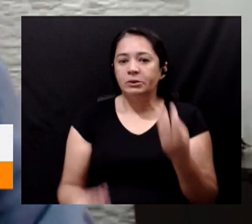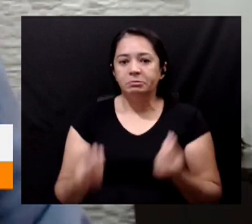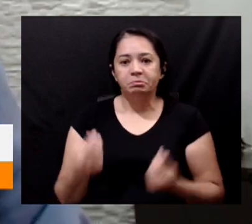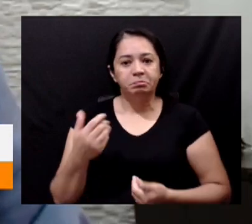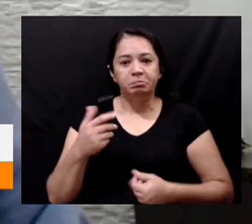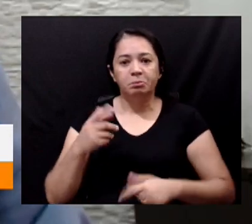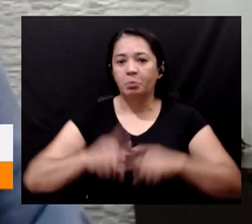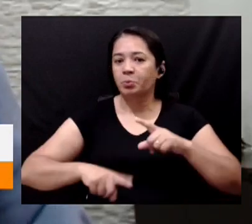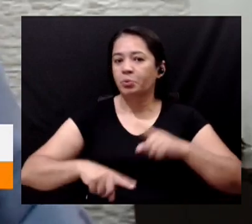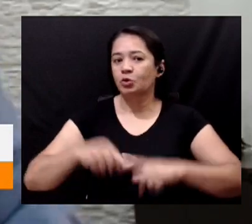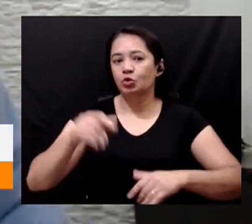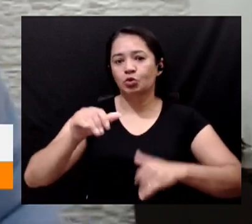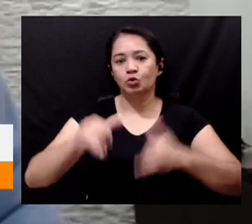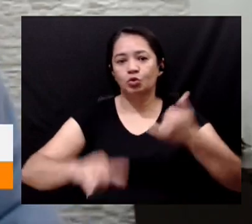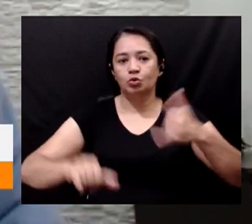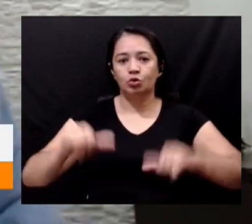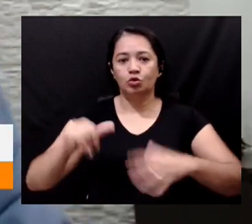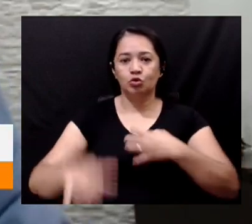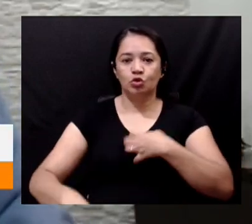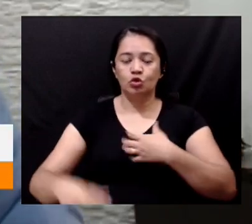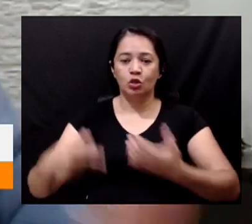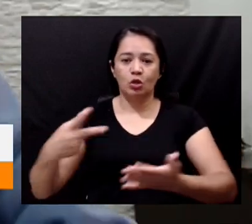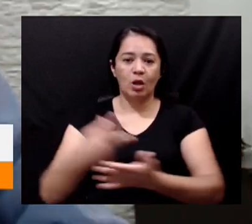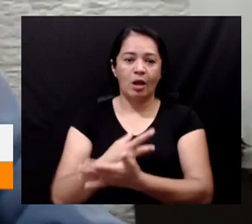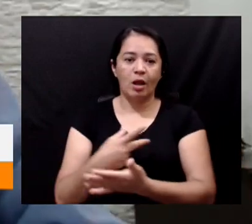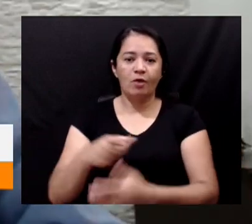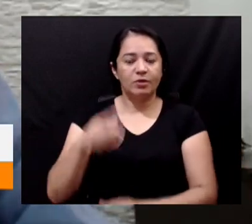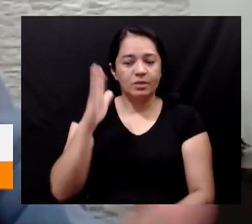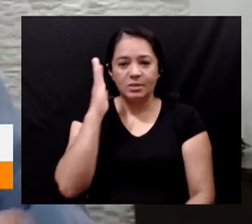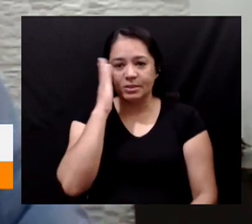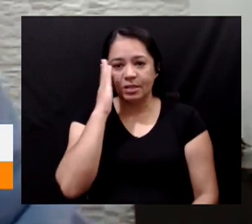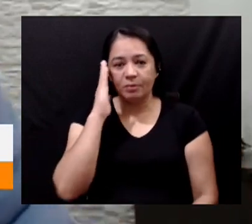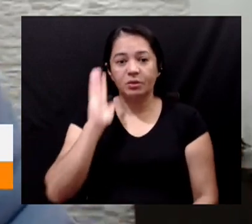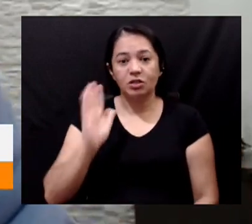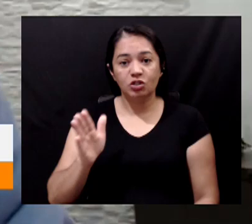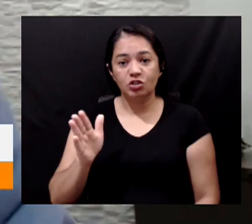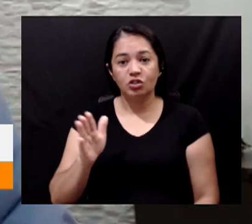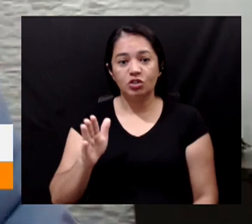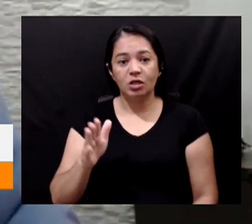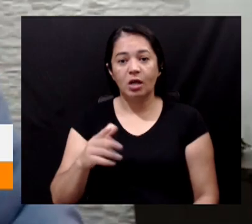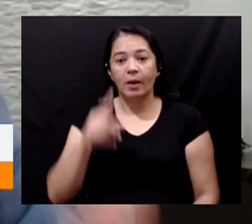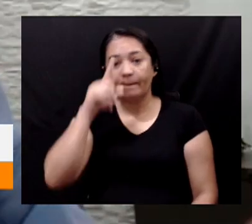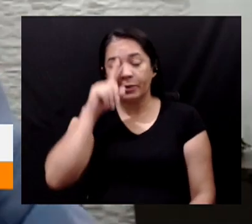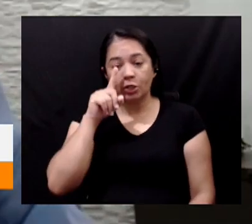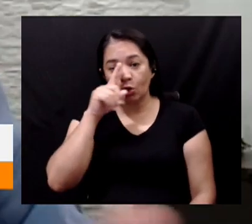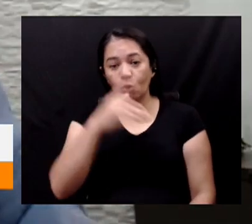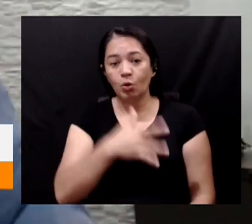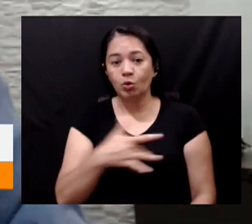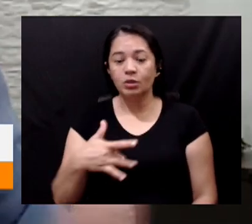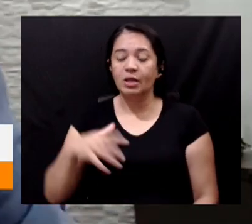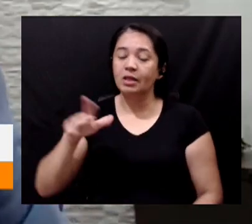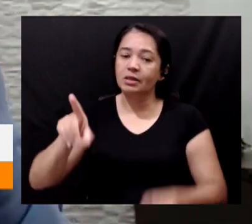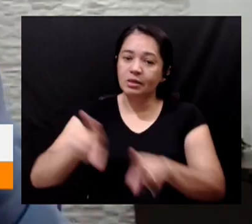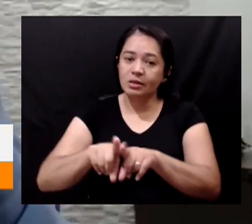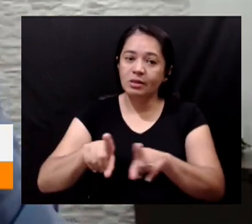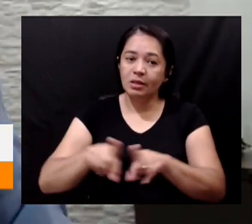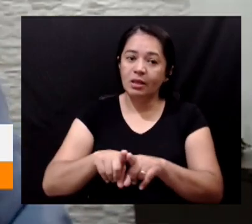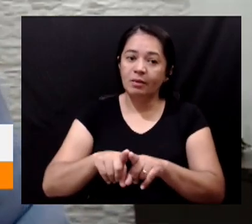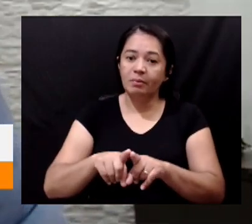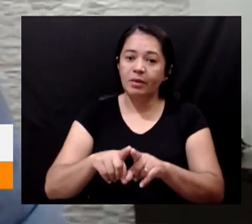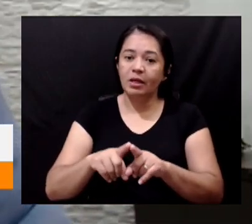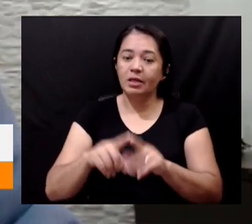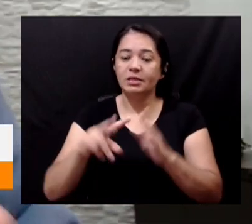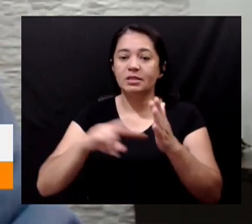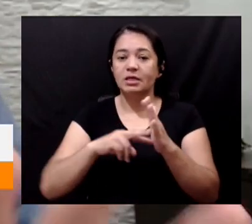de forma errada, você sabe que aquilo ali pode fazer mal à saúde. Então, isso também vai se configurar como crime, né? Deixa de ser